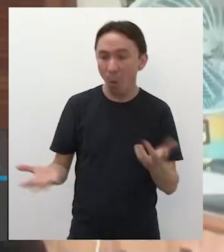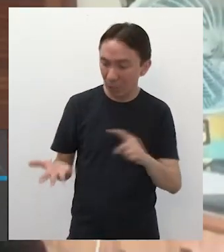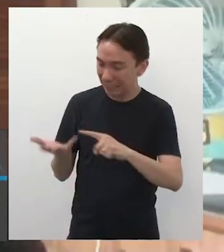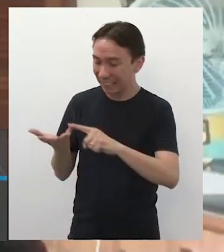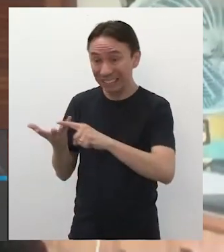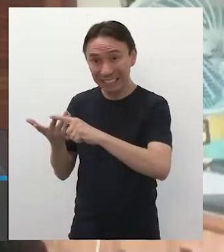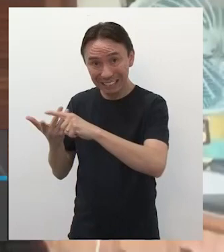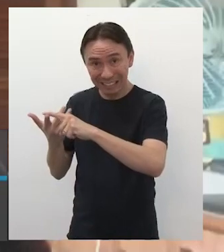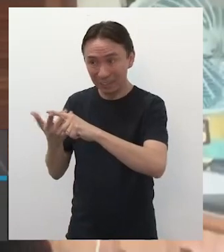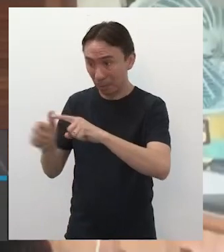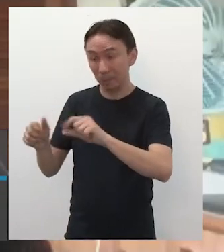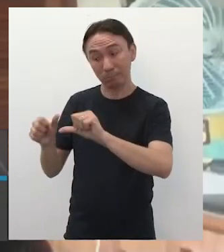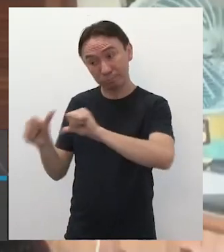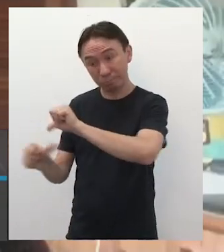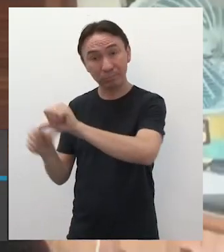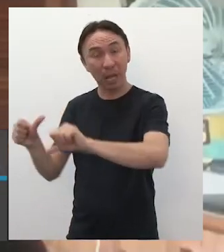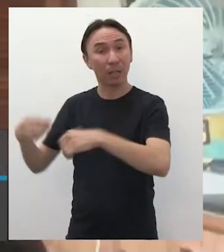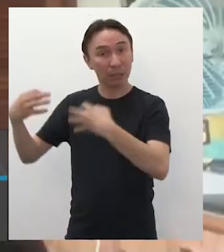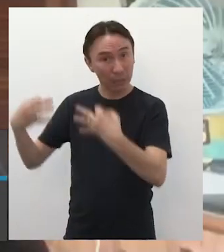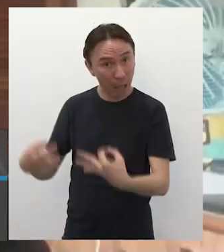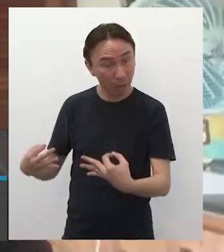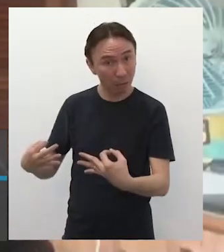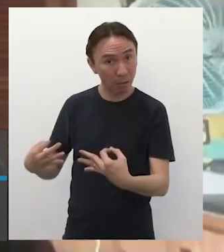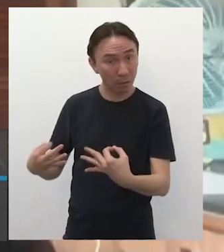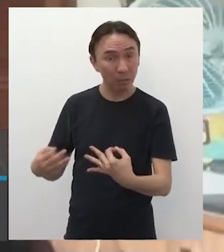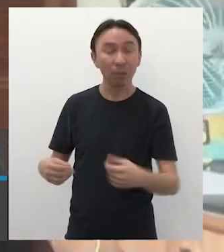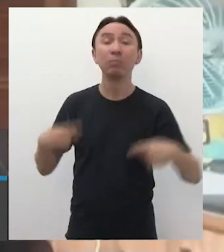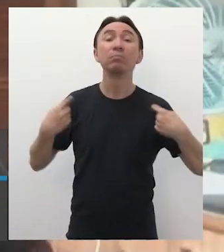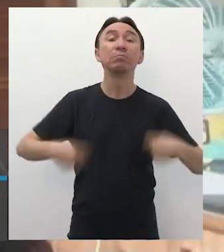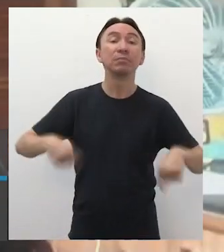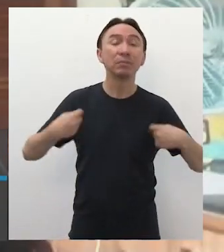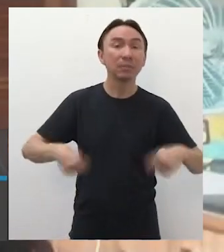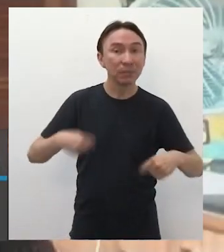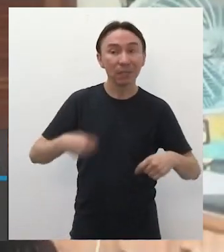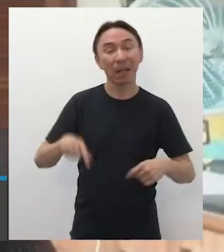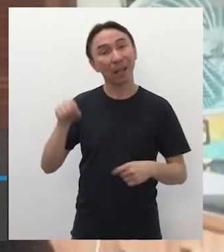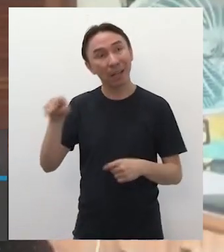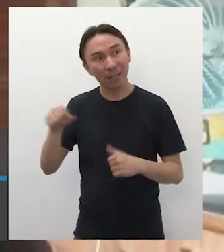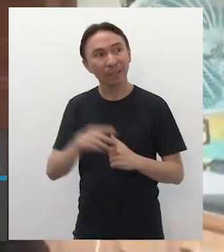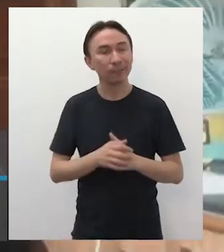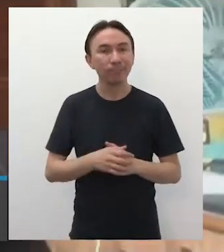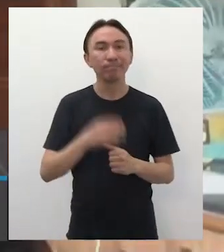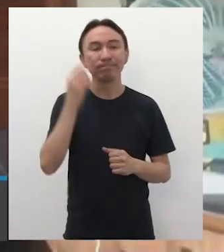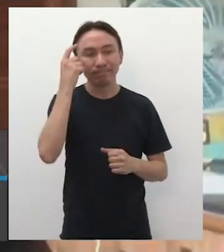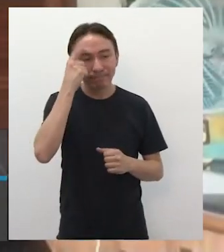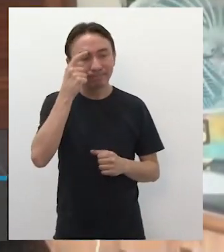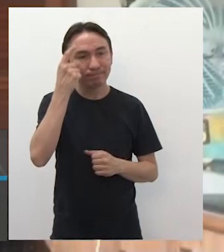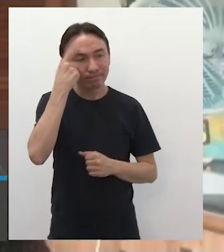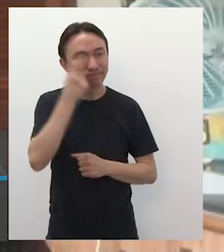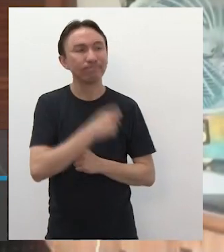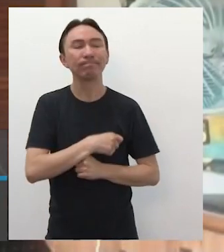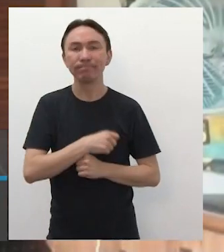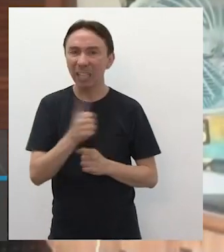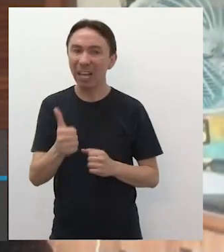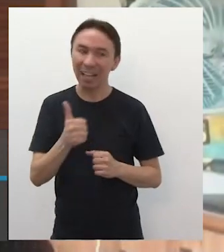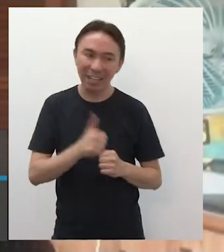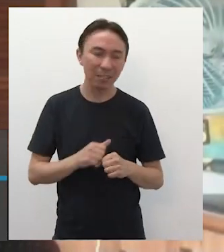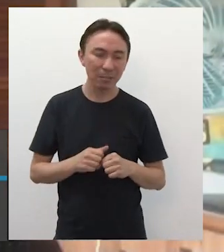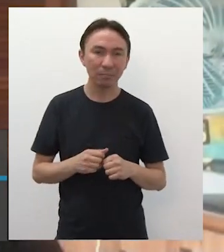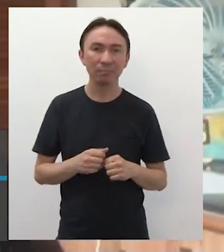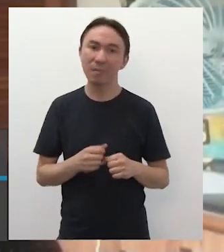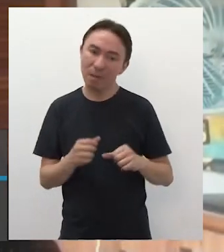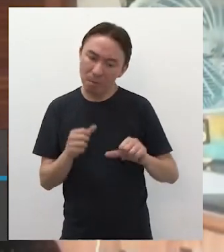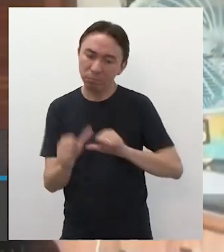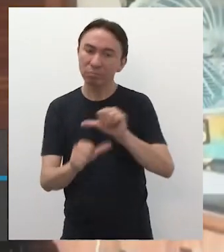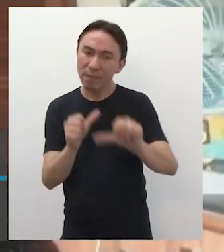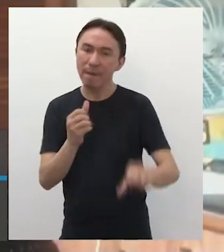tem que incidir sobre a possibilidade de mudança. Quando eu só uso juízo de valor, não